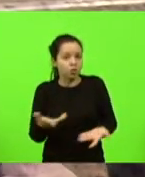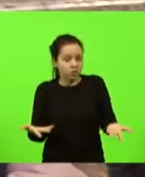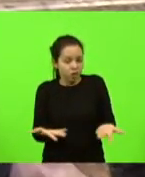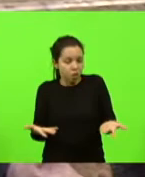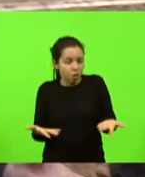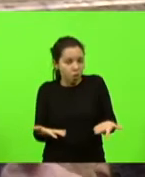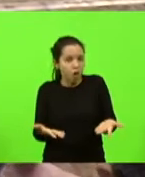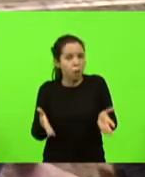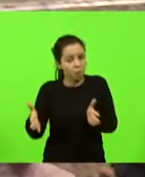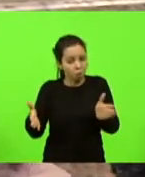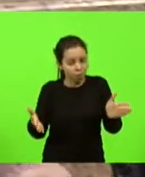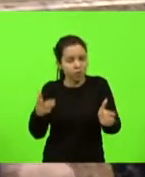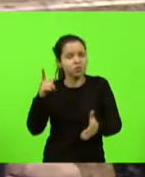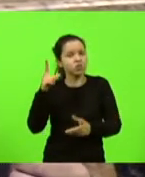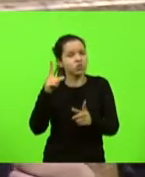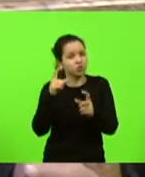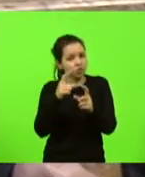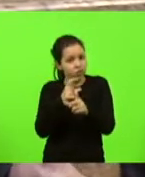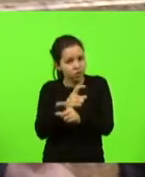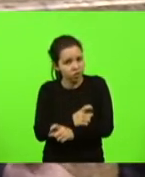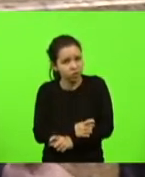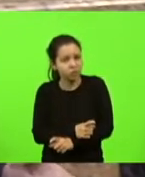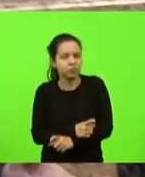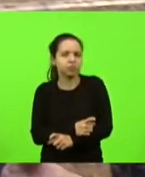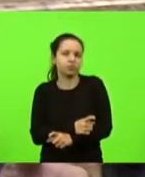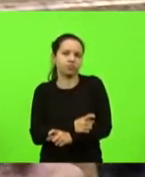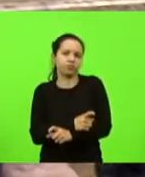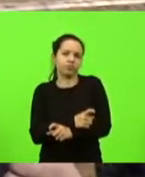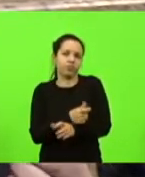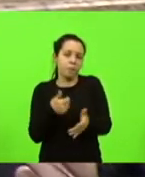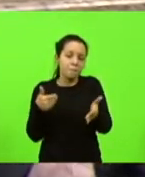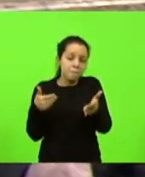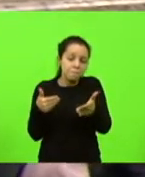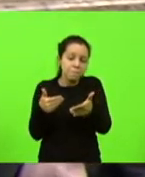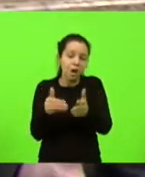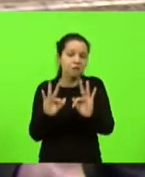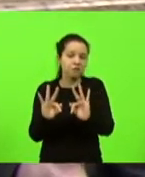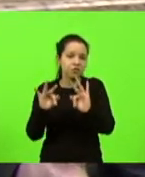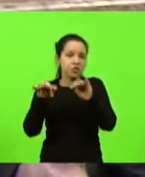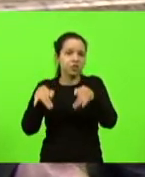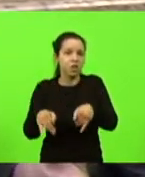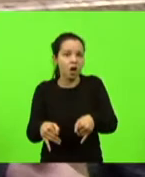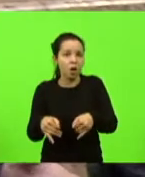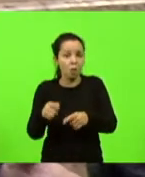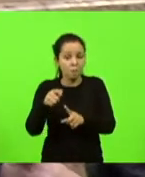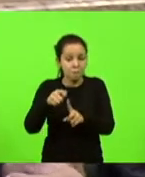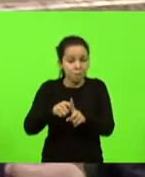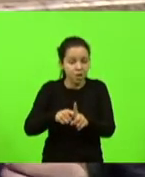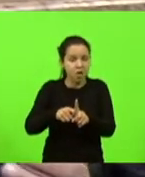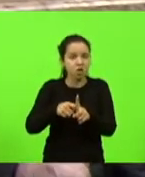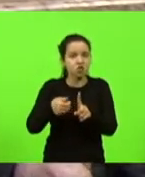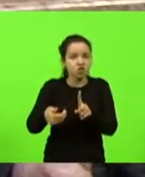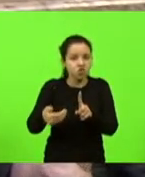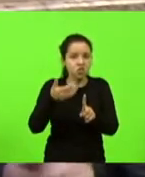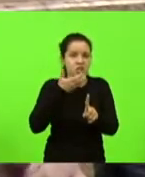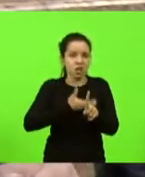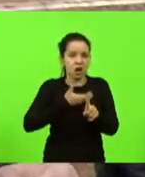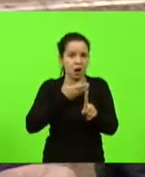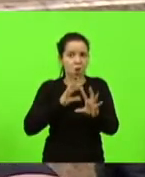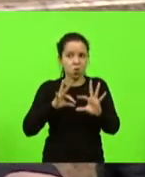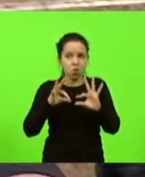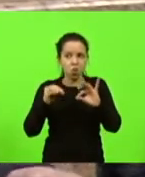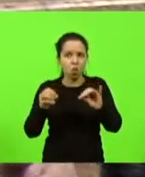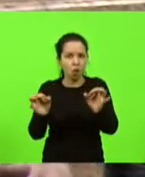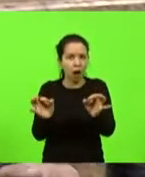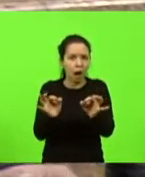muito difícil agora, quando ele vai se aproximando do final, porque está se criando uma expectativa para esse mês de dezembro, que tudo vai acabar, que